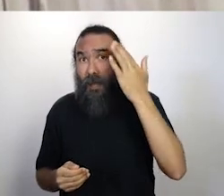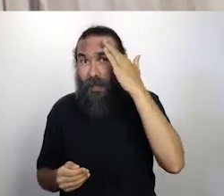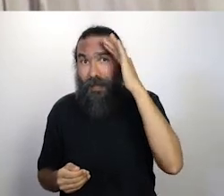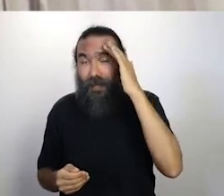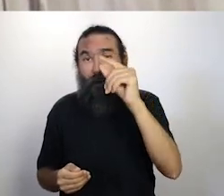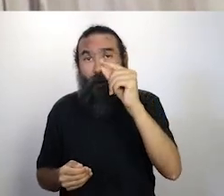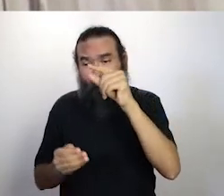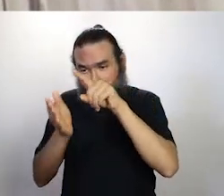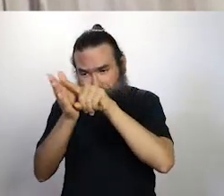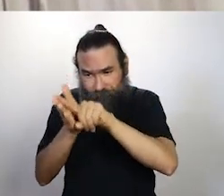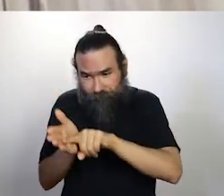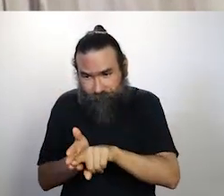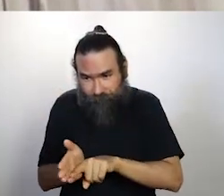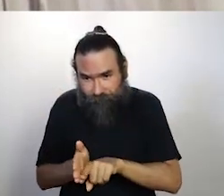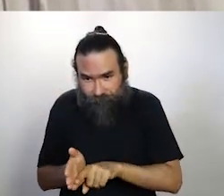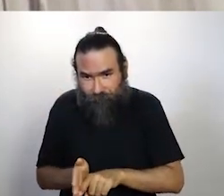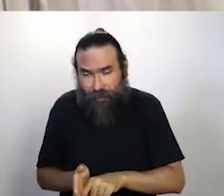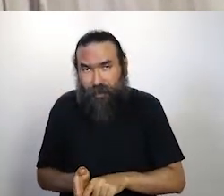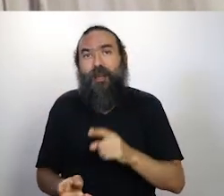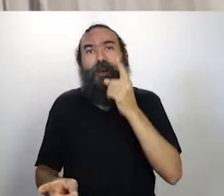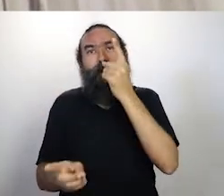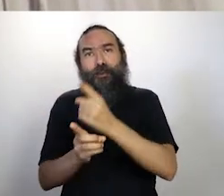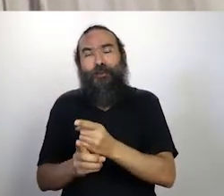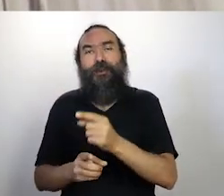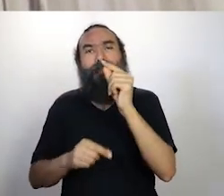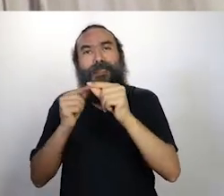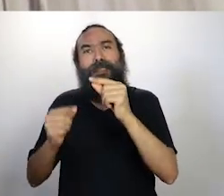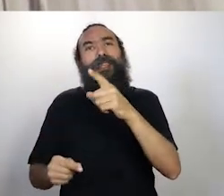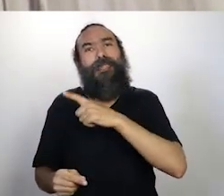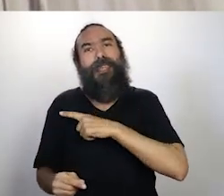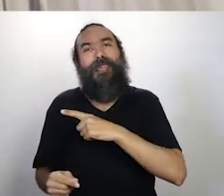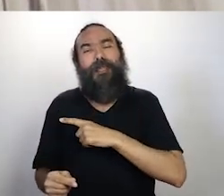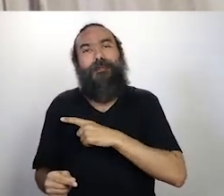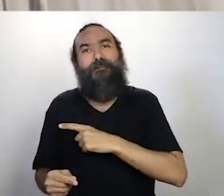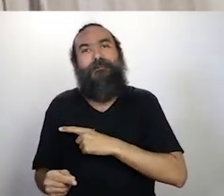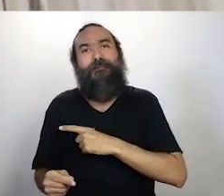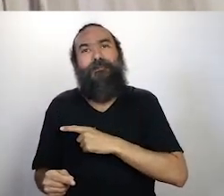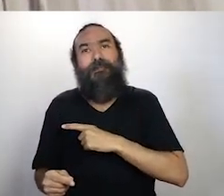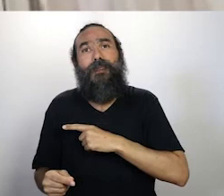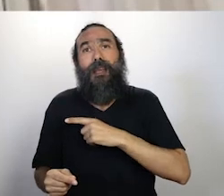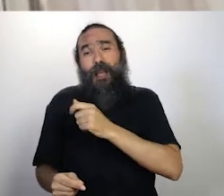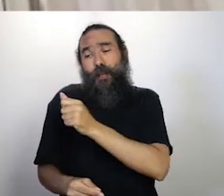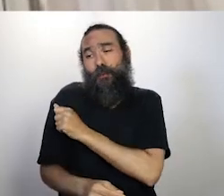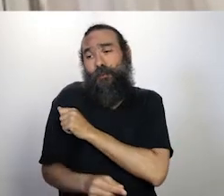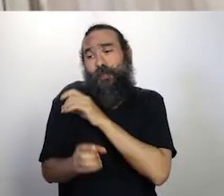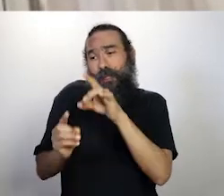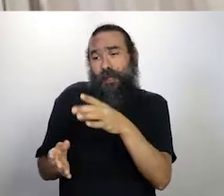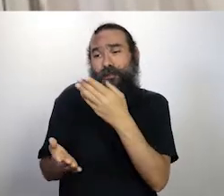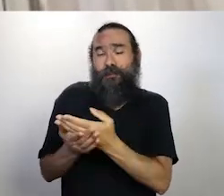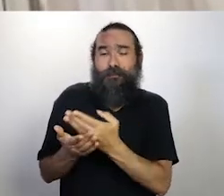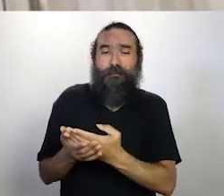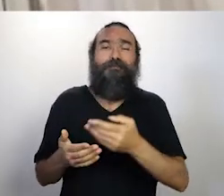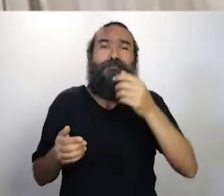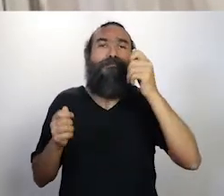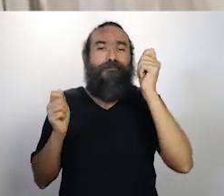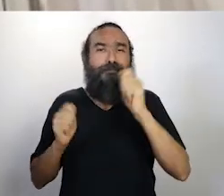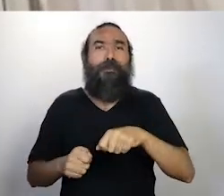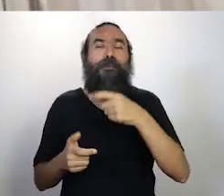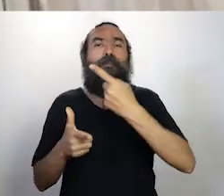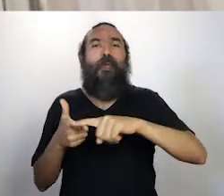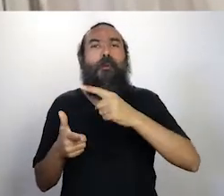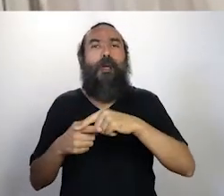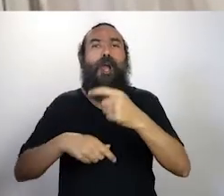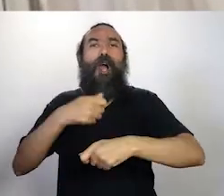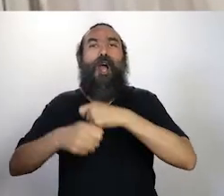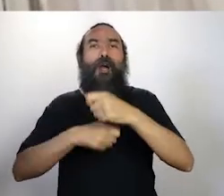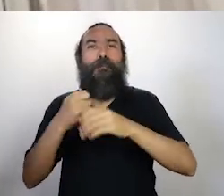recente também realizado é de uma perda de renda que pode chegar a 37% ao longo da vida sem contar os